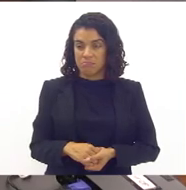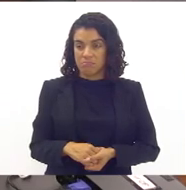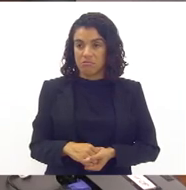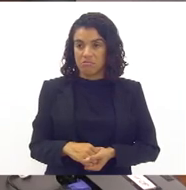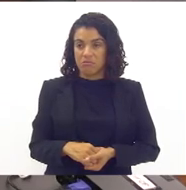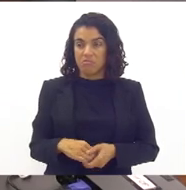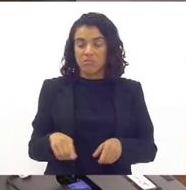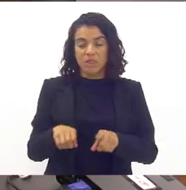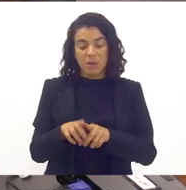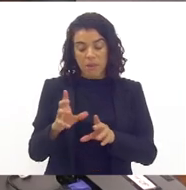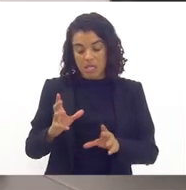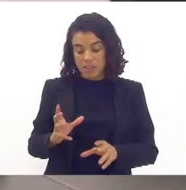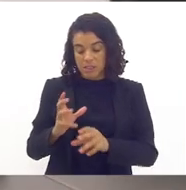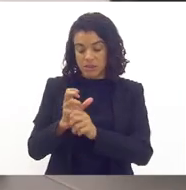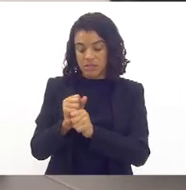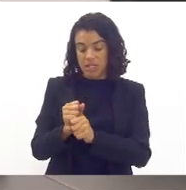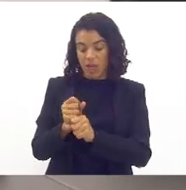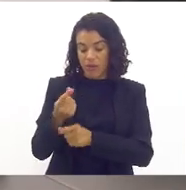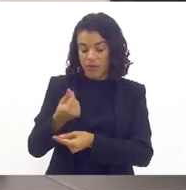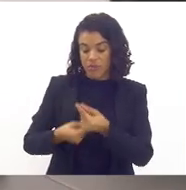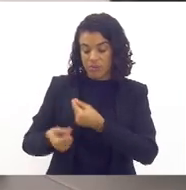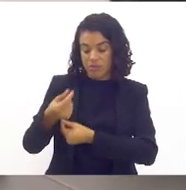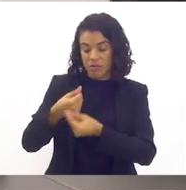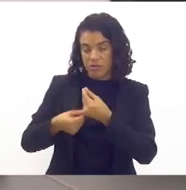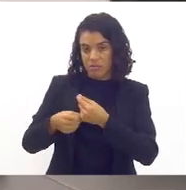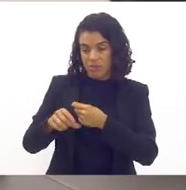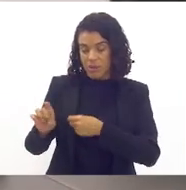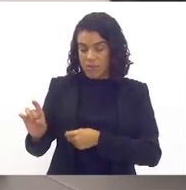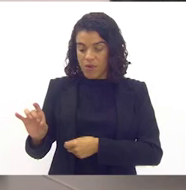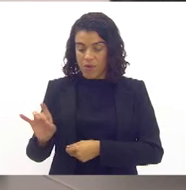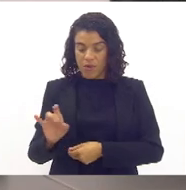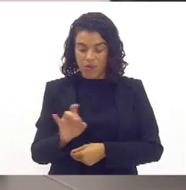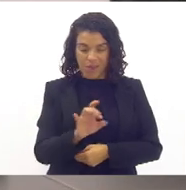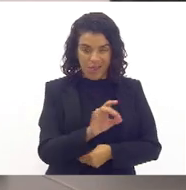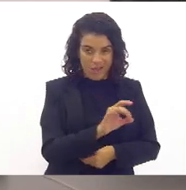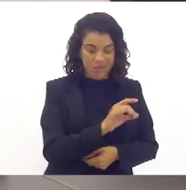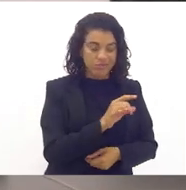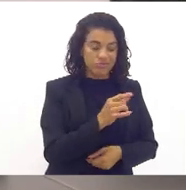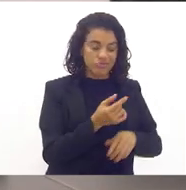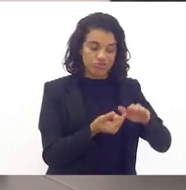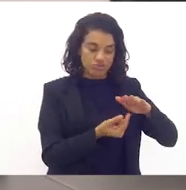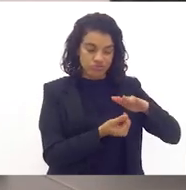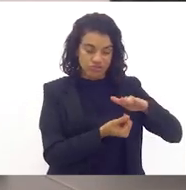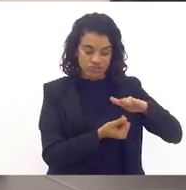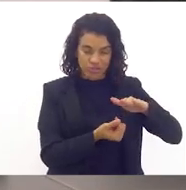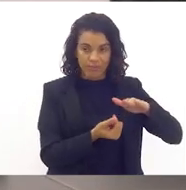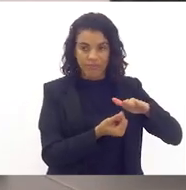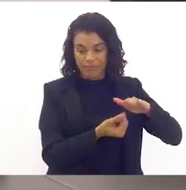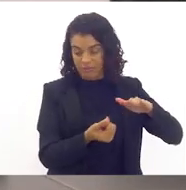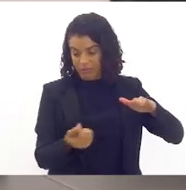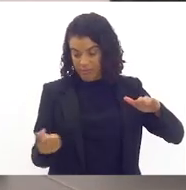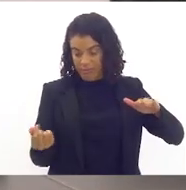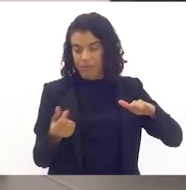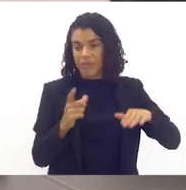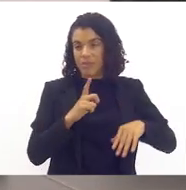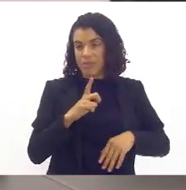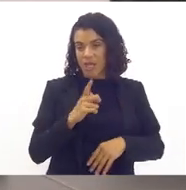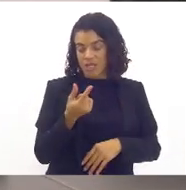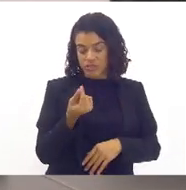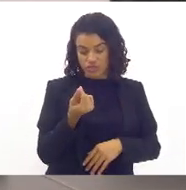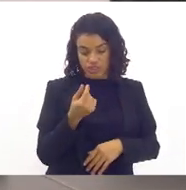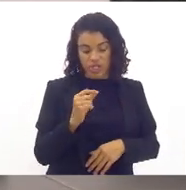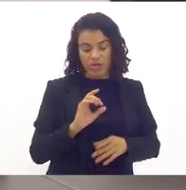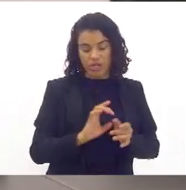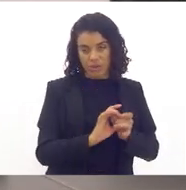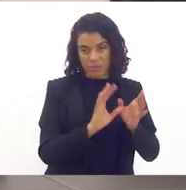Saldo financeiro por fundo e também a origem dos recursos, o quanto que eles estão com recursos liberados, não empenhados,